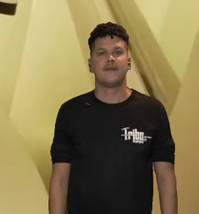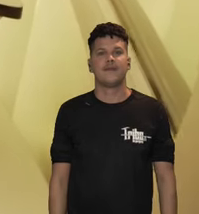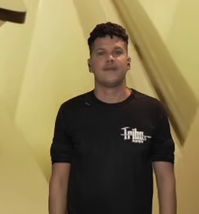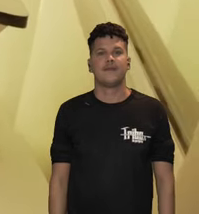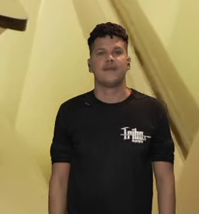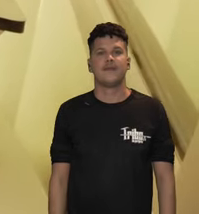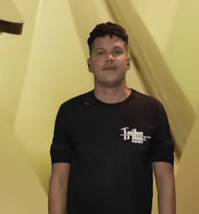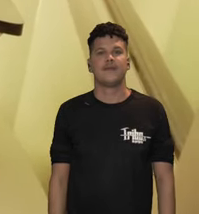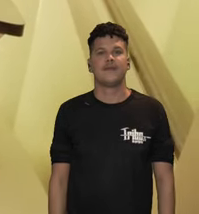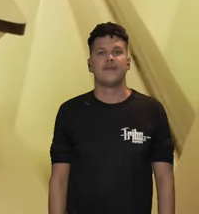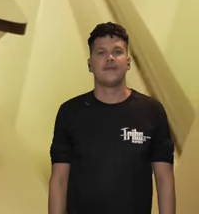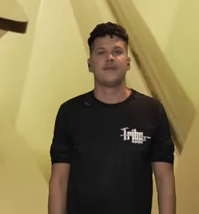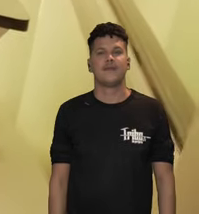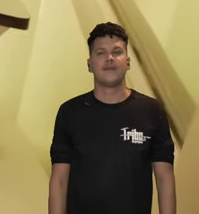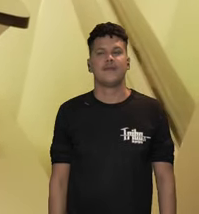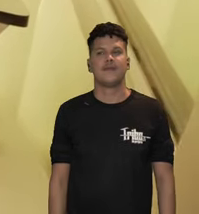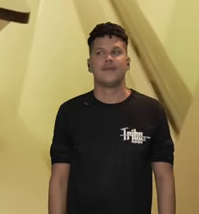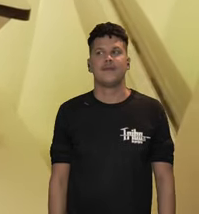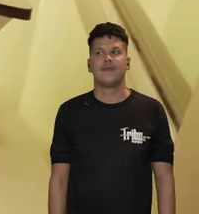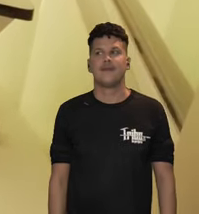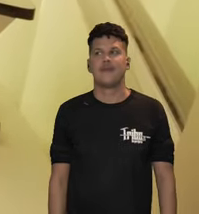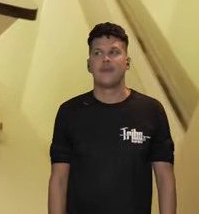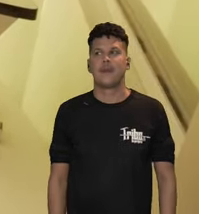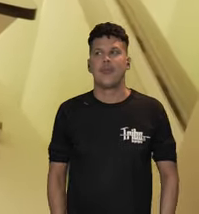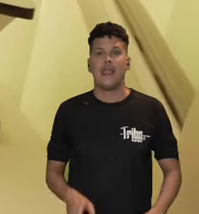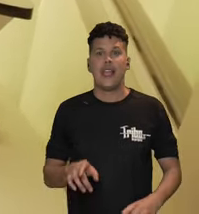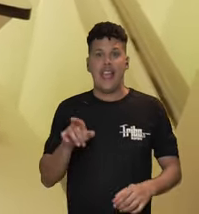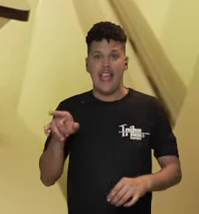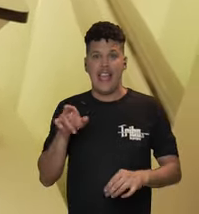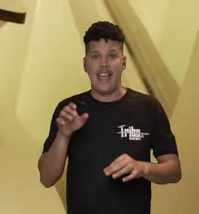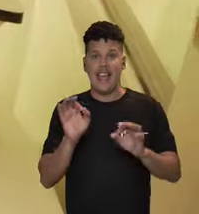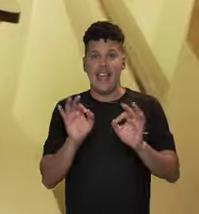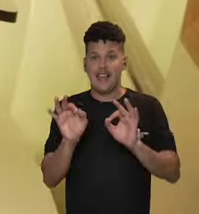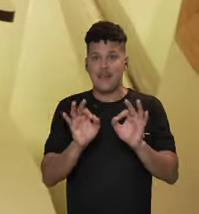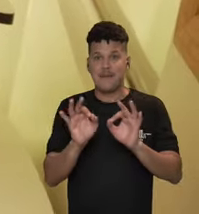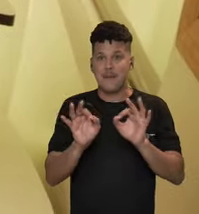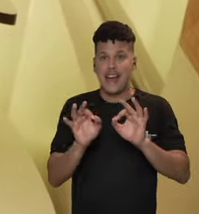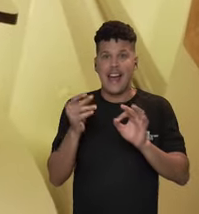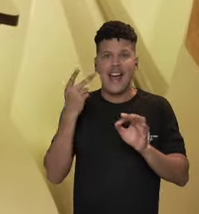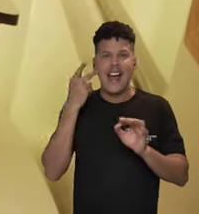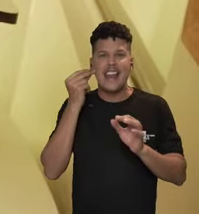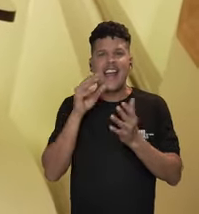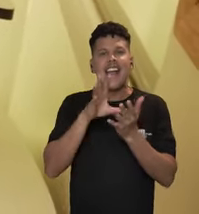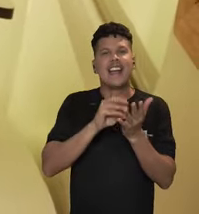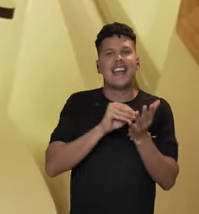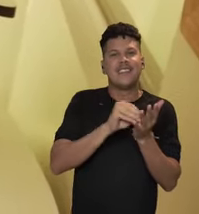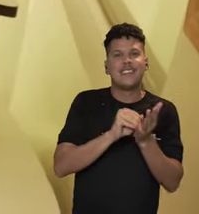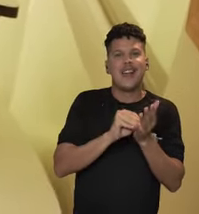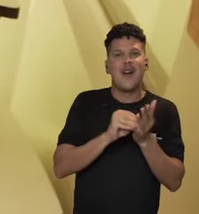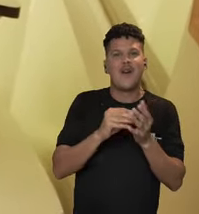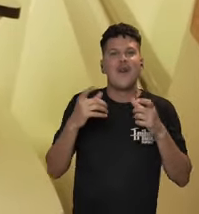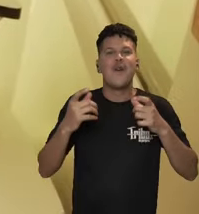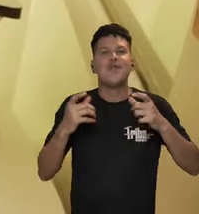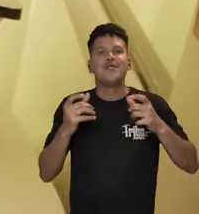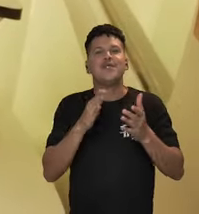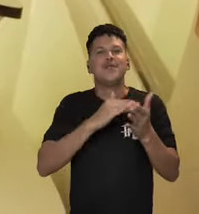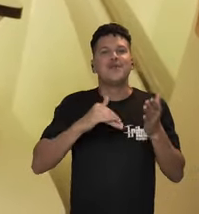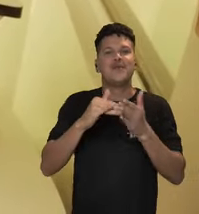Aqui, ó, você liga. Galera, isso aqui é um programa de gravação que a gente faz. Onde tudo acontece, como a gente falou,